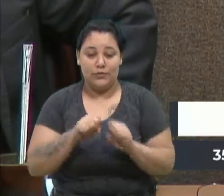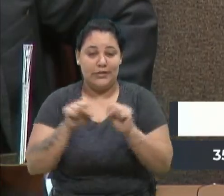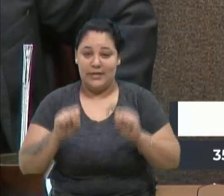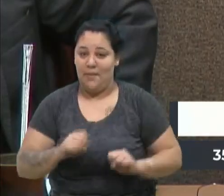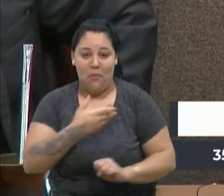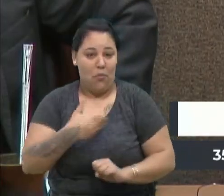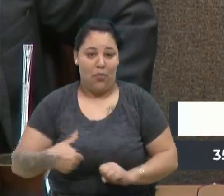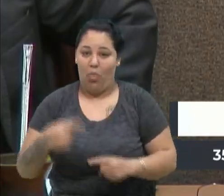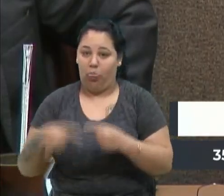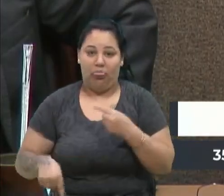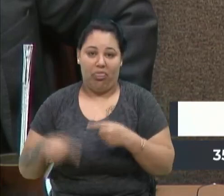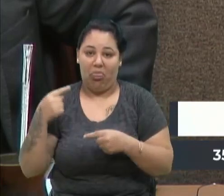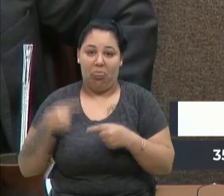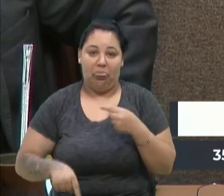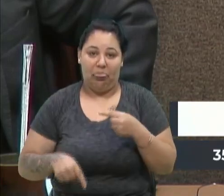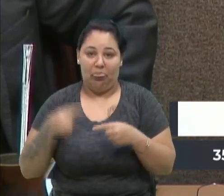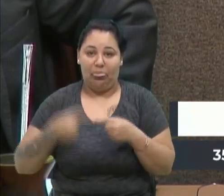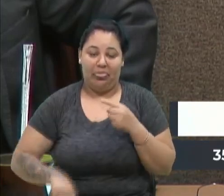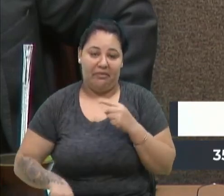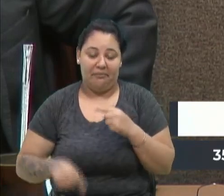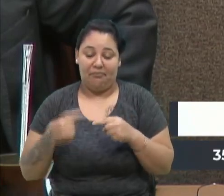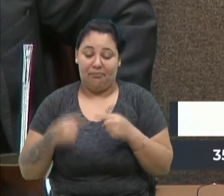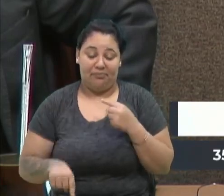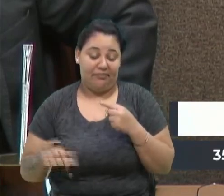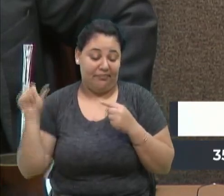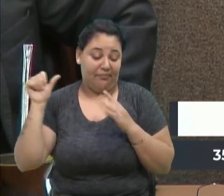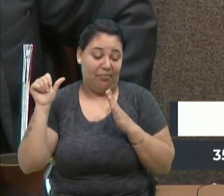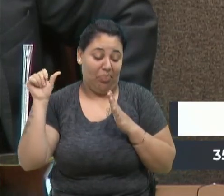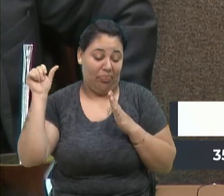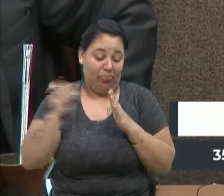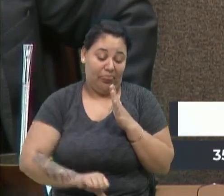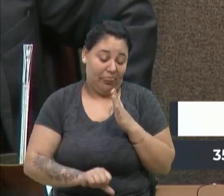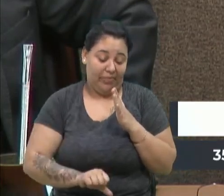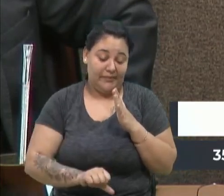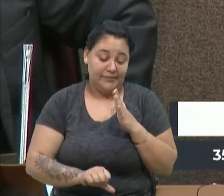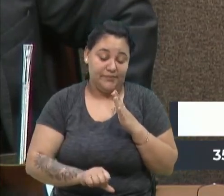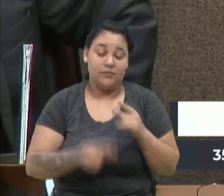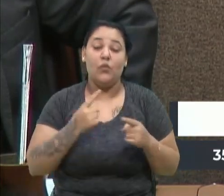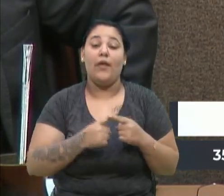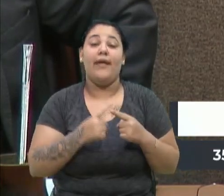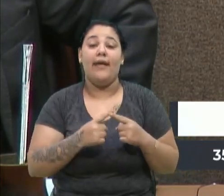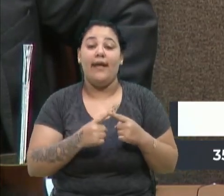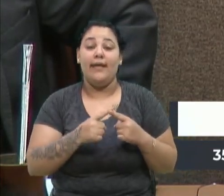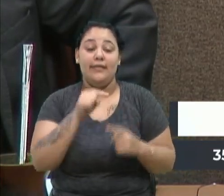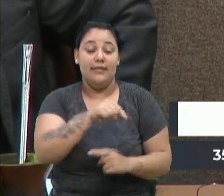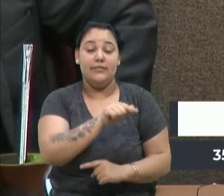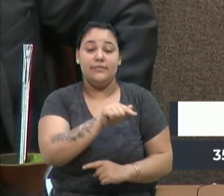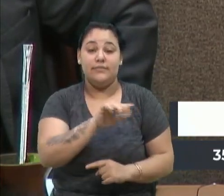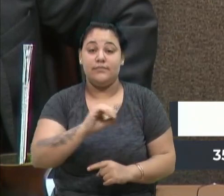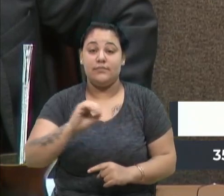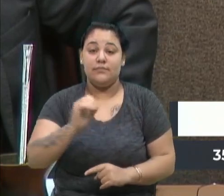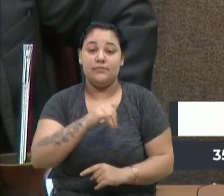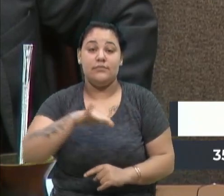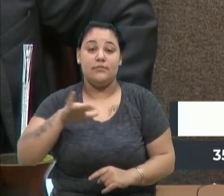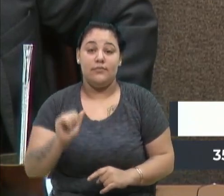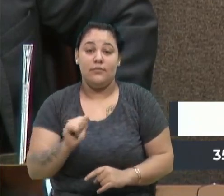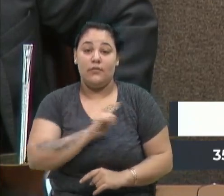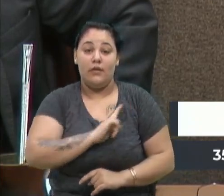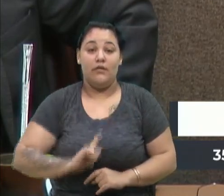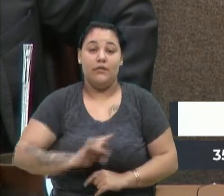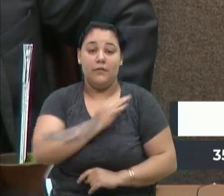não funciona, está quebrado, está acabado, está superado, porque se esses 700 milhões que o governo